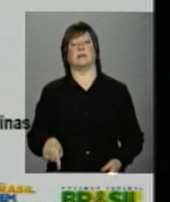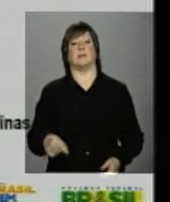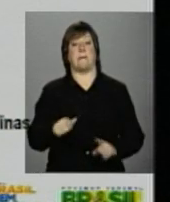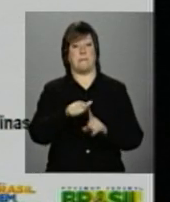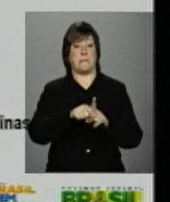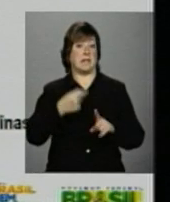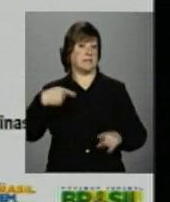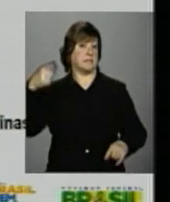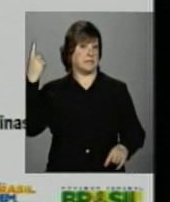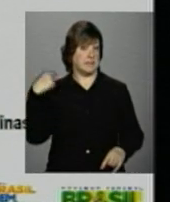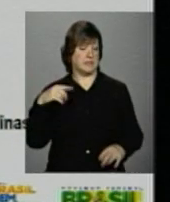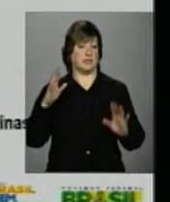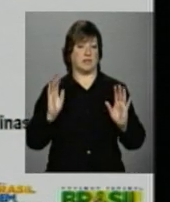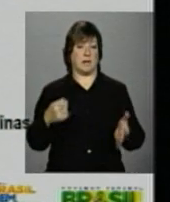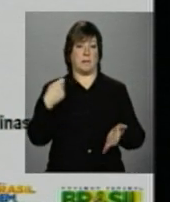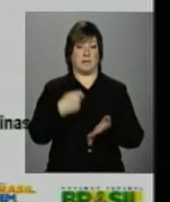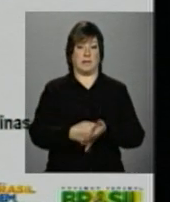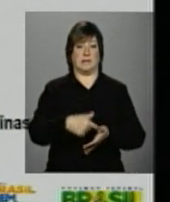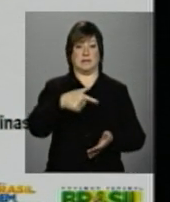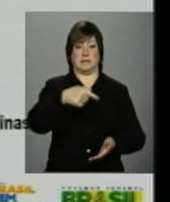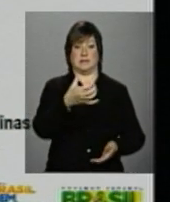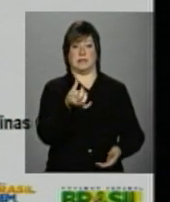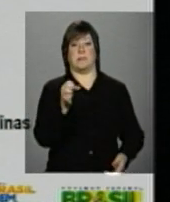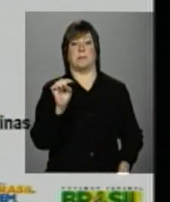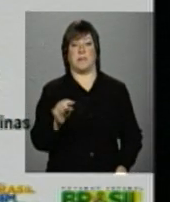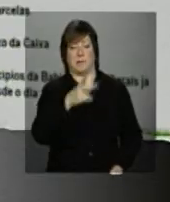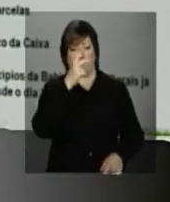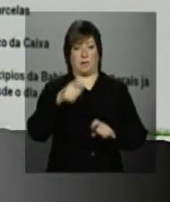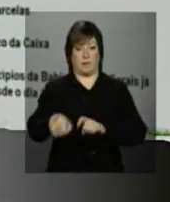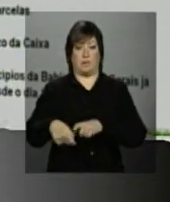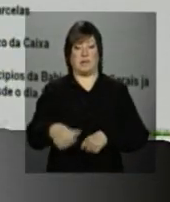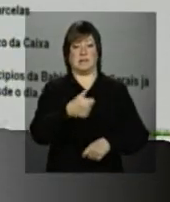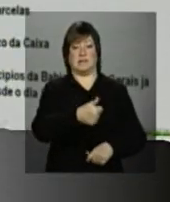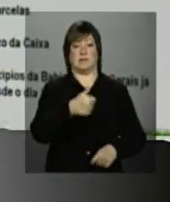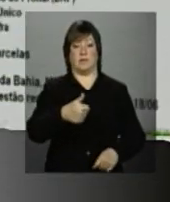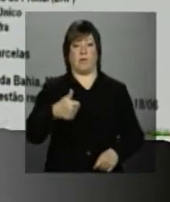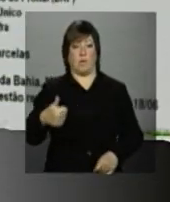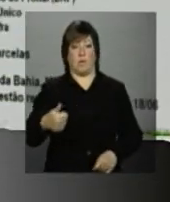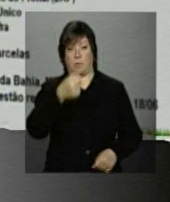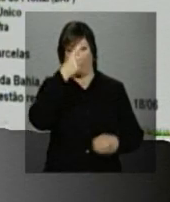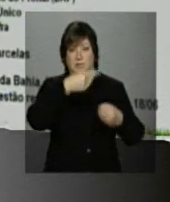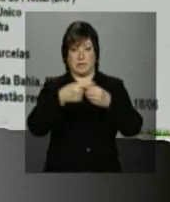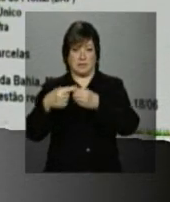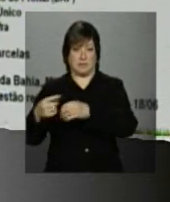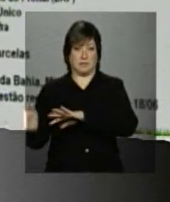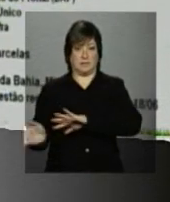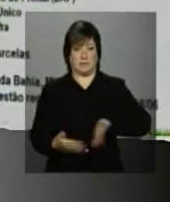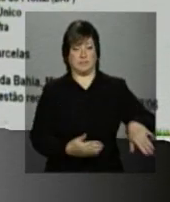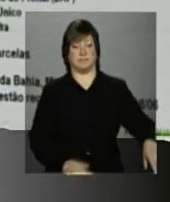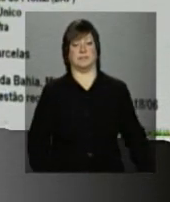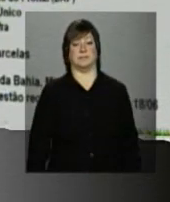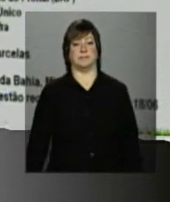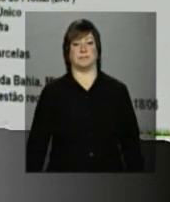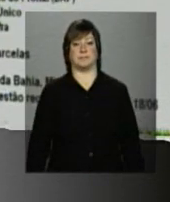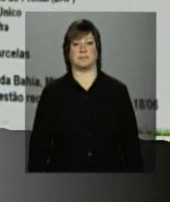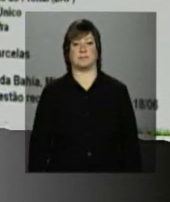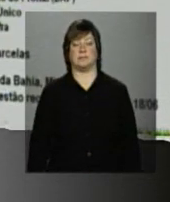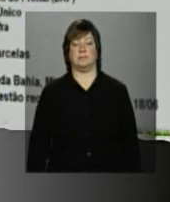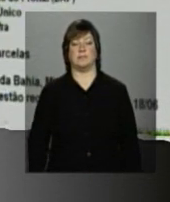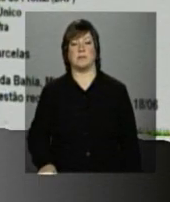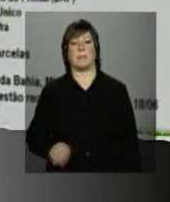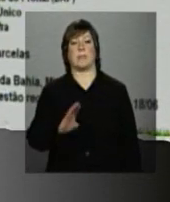passado 76.000 agricultores em 111 municípios próximo aqui o Bolsa